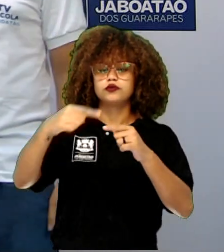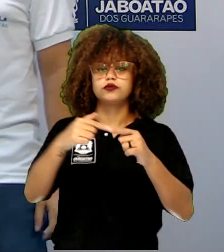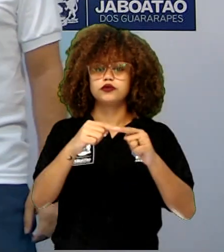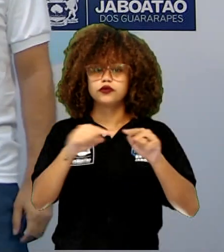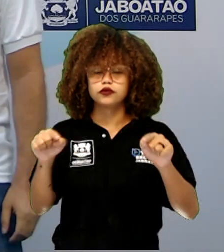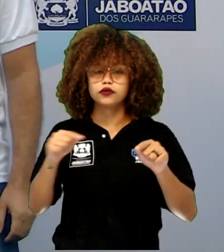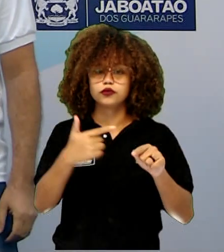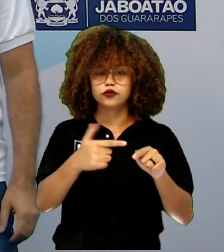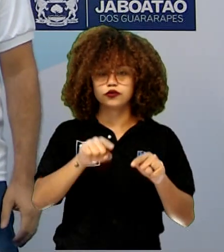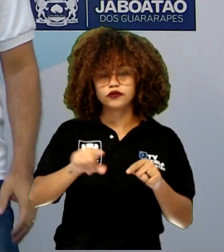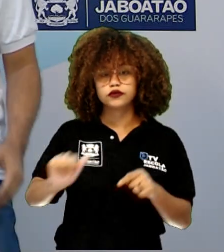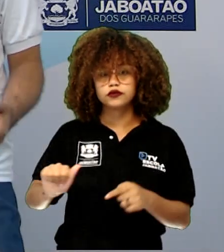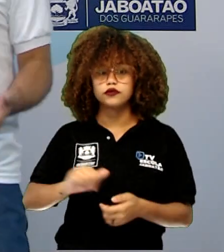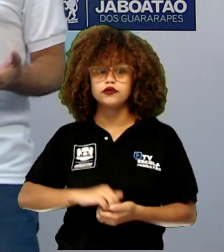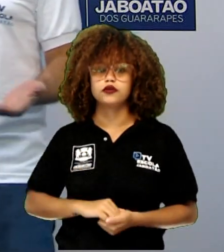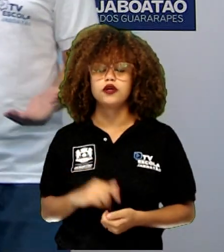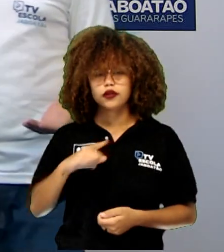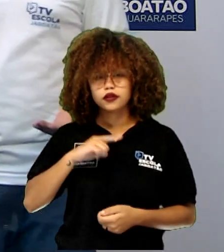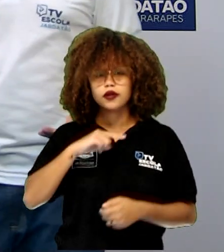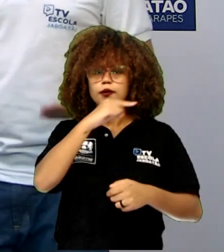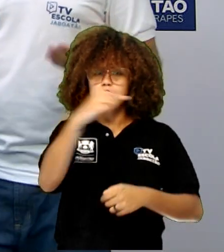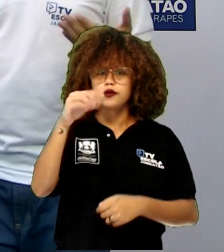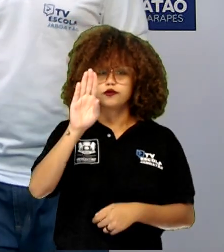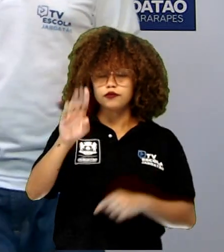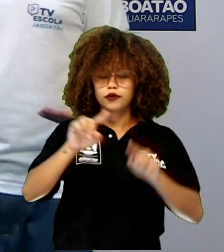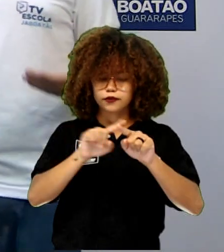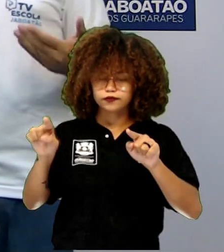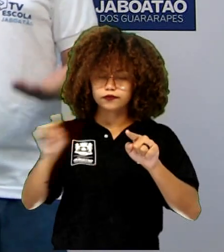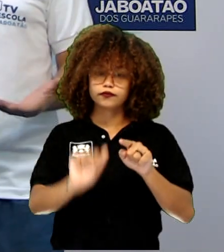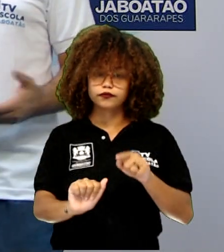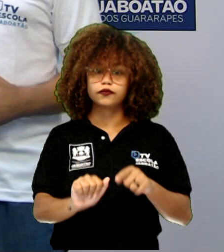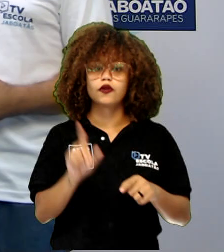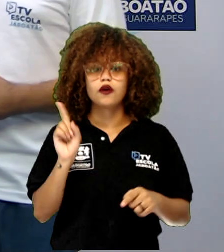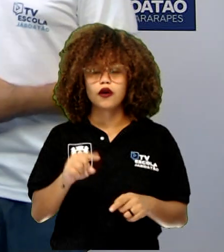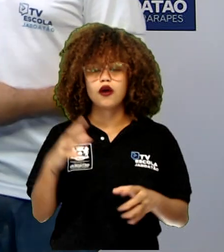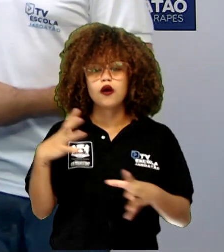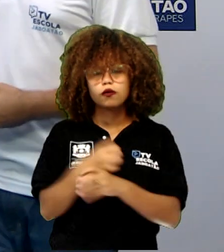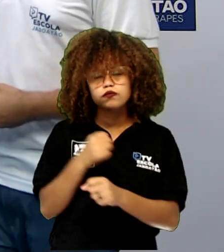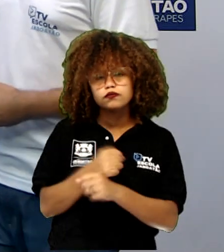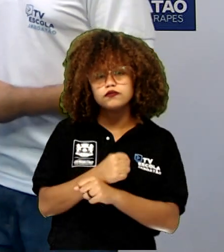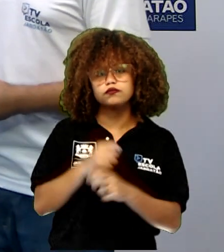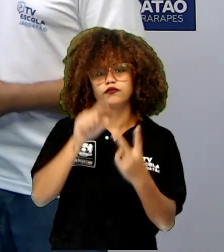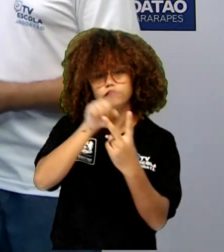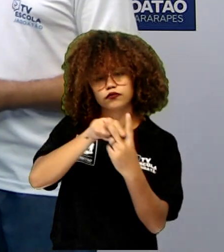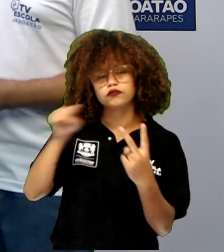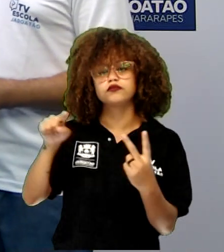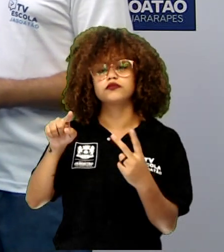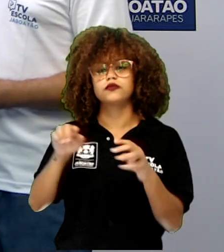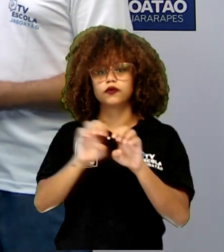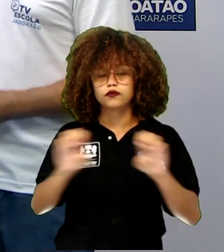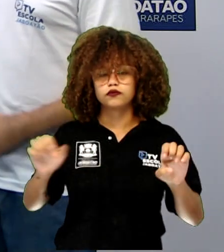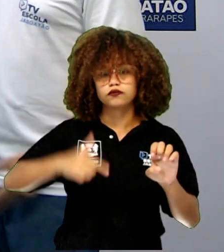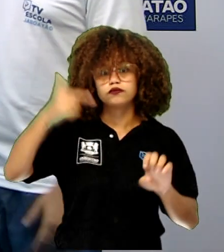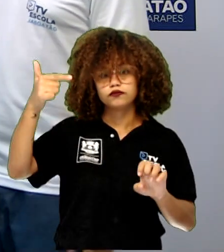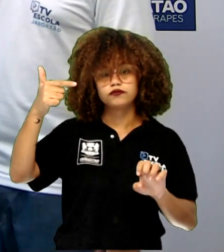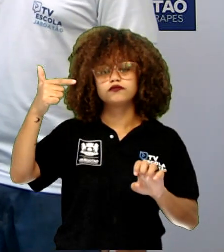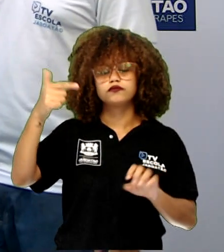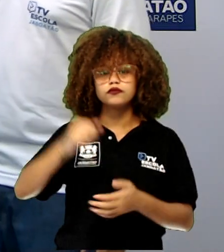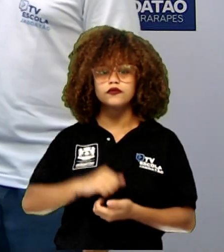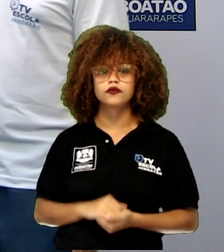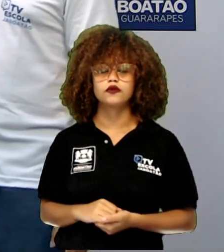- berço sobre a que é justamente a soma das raízes de uma equação do segundo grau